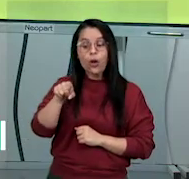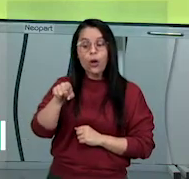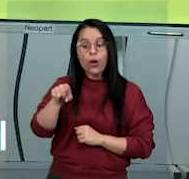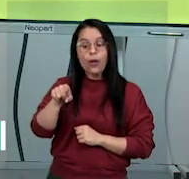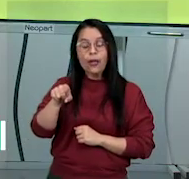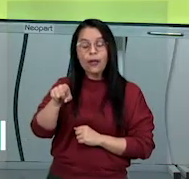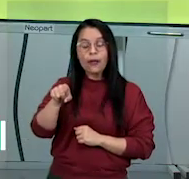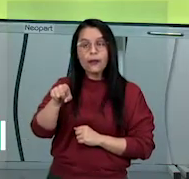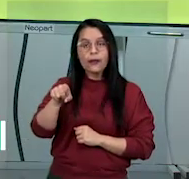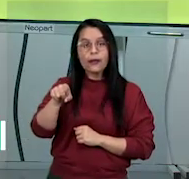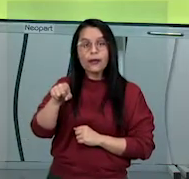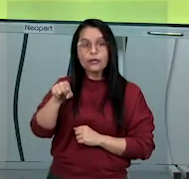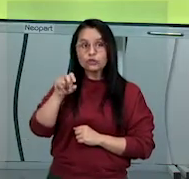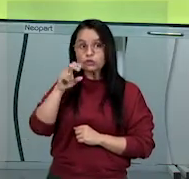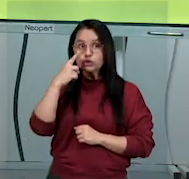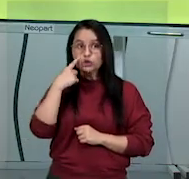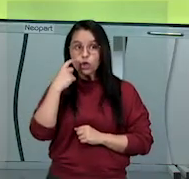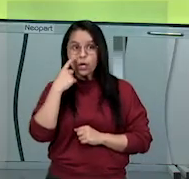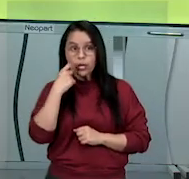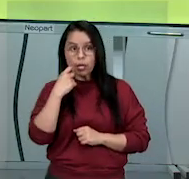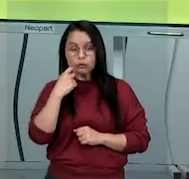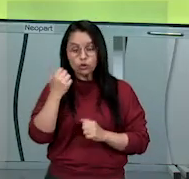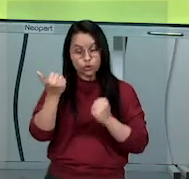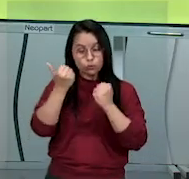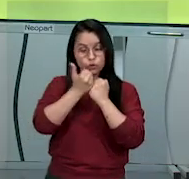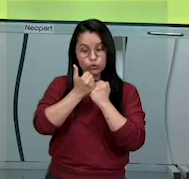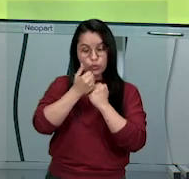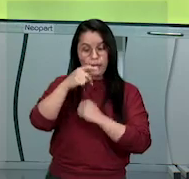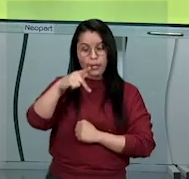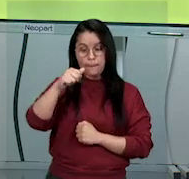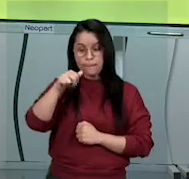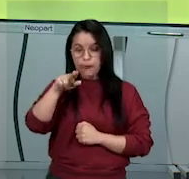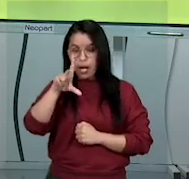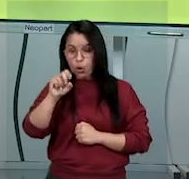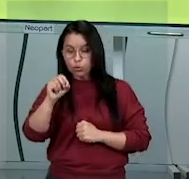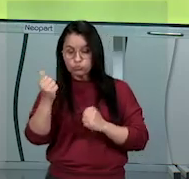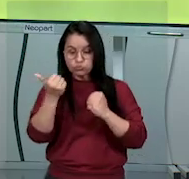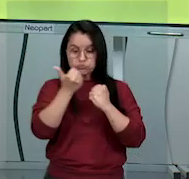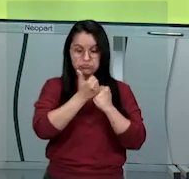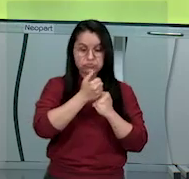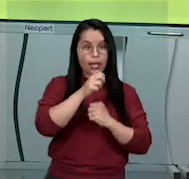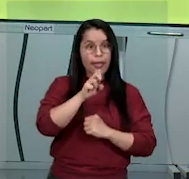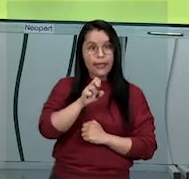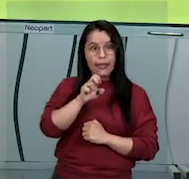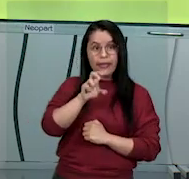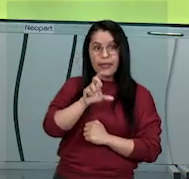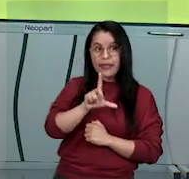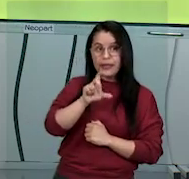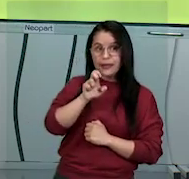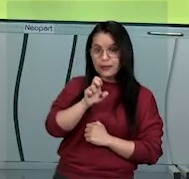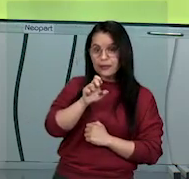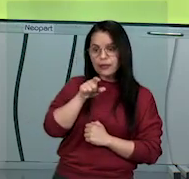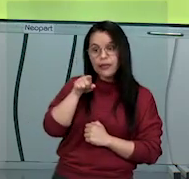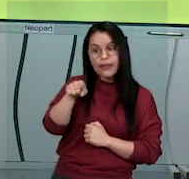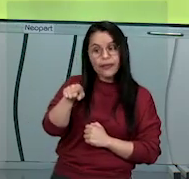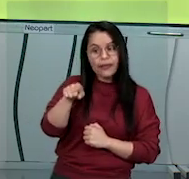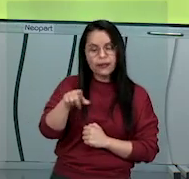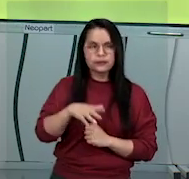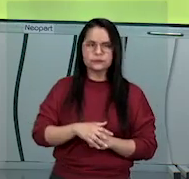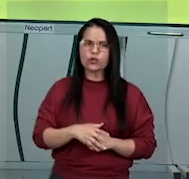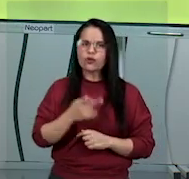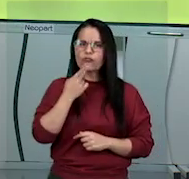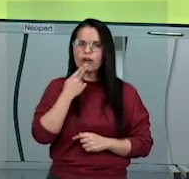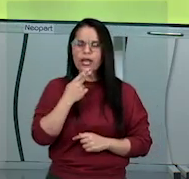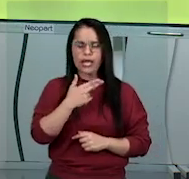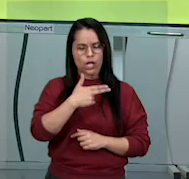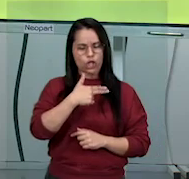ele caiu. Nós substituímos ele por Paulo. Na hora que eu contei para vocês que a criança fala o nome dela toda hora,